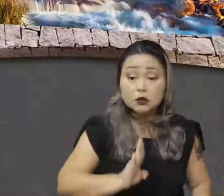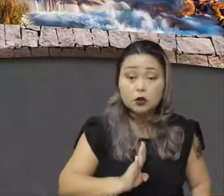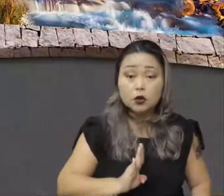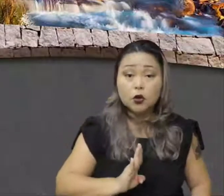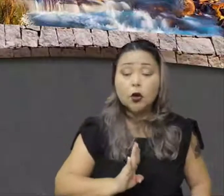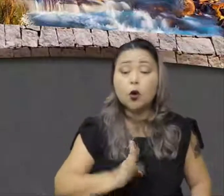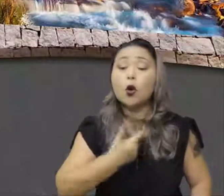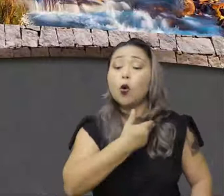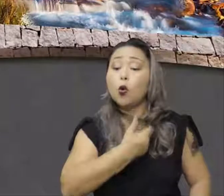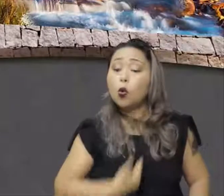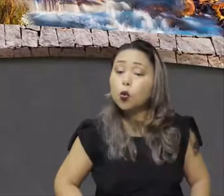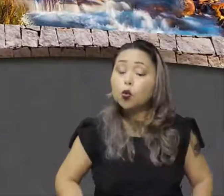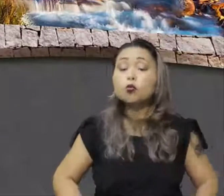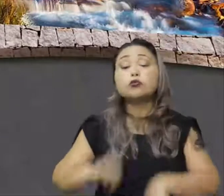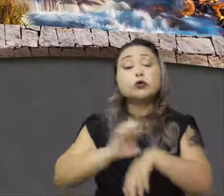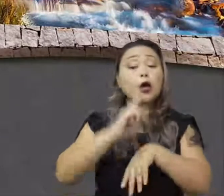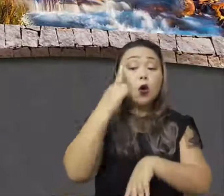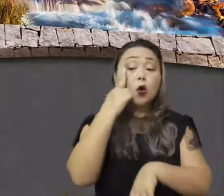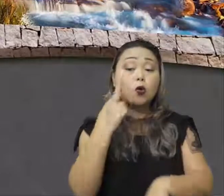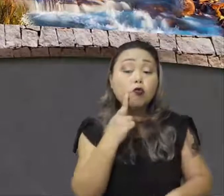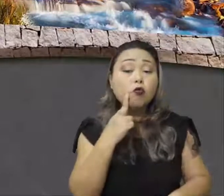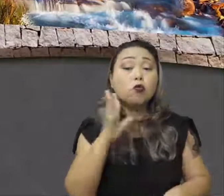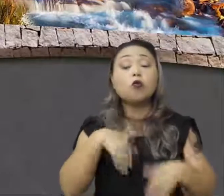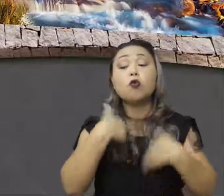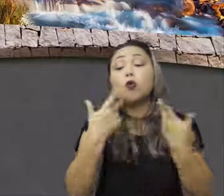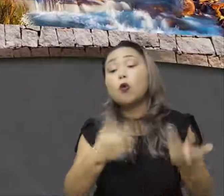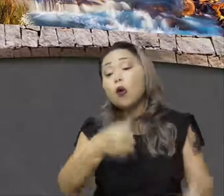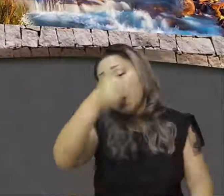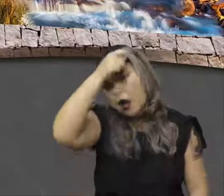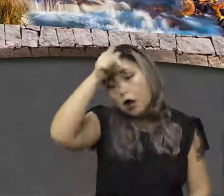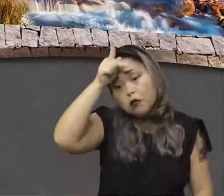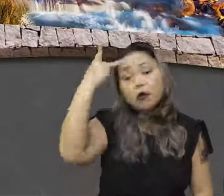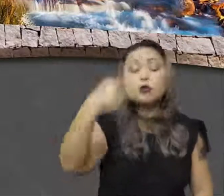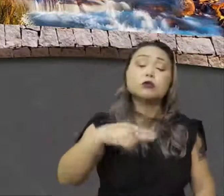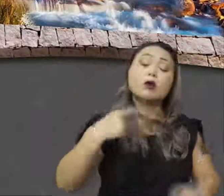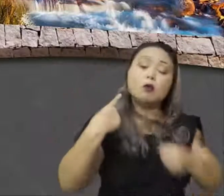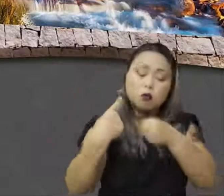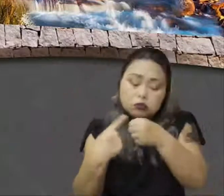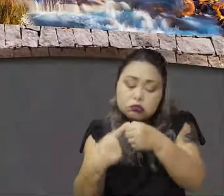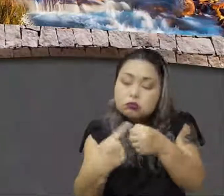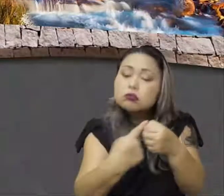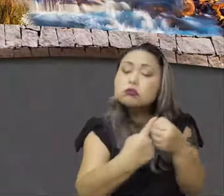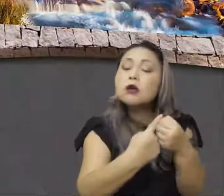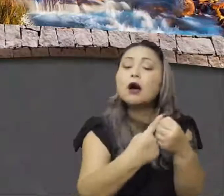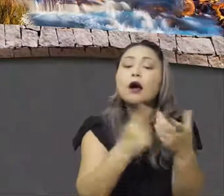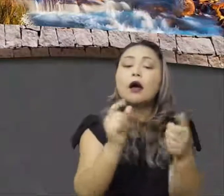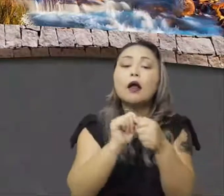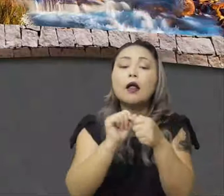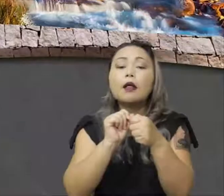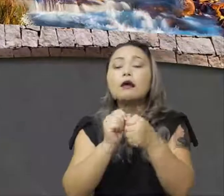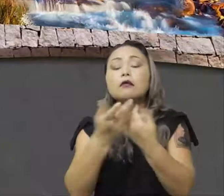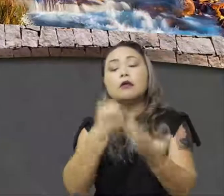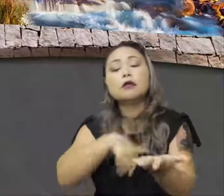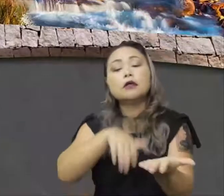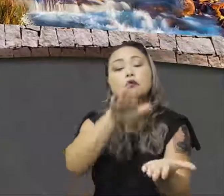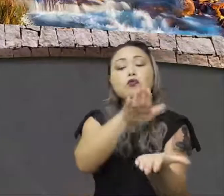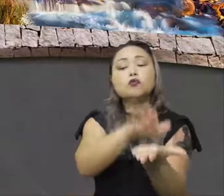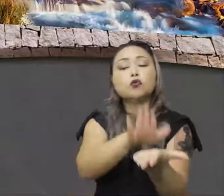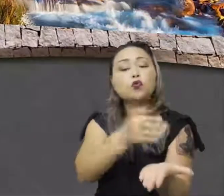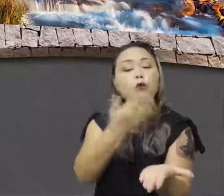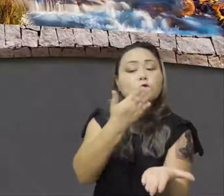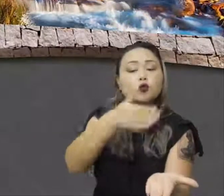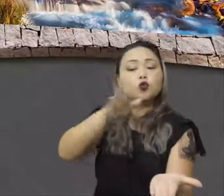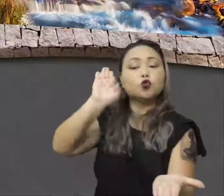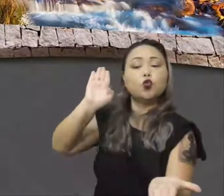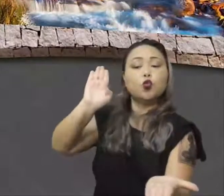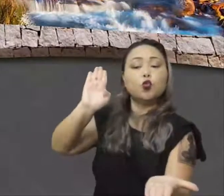ou governador do estado de Rondônia, ou prefeito do seu município, você vai fazer o juramento